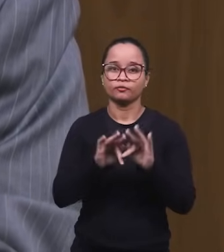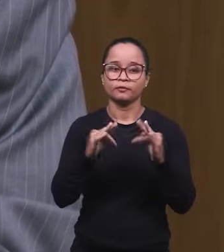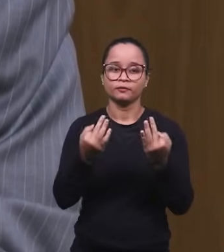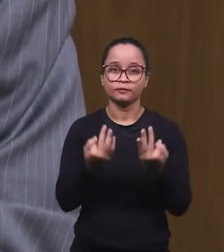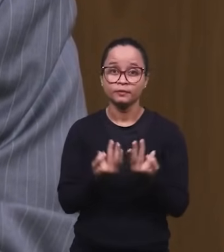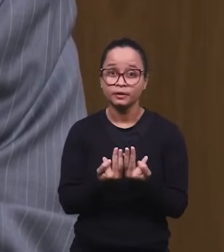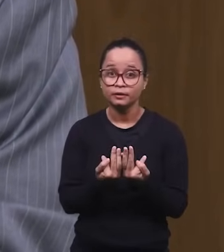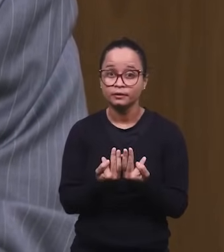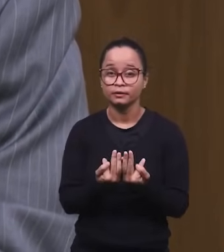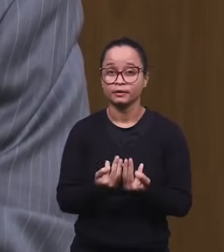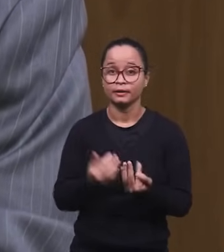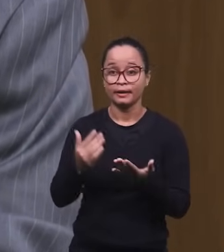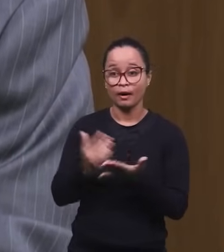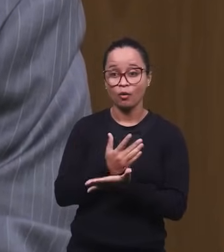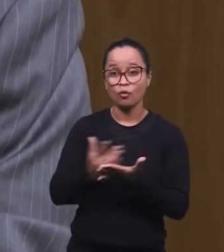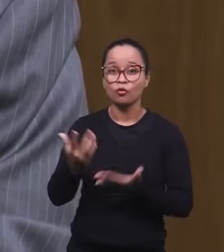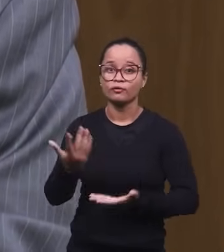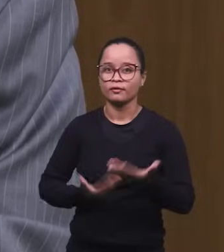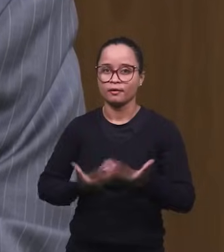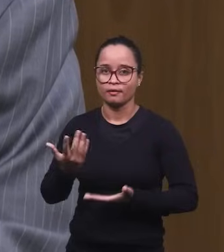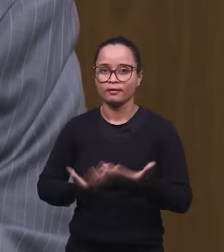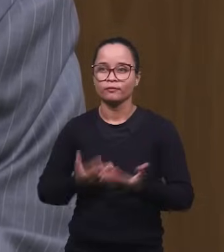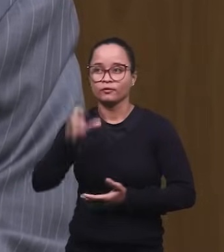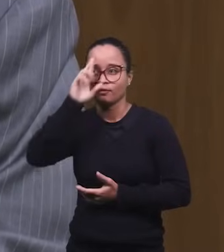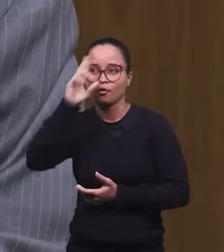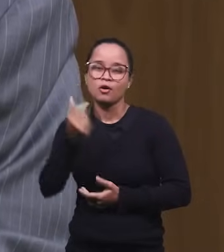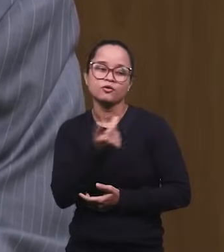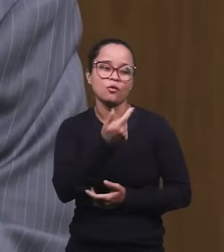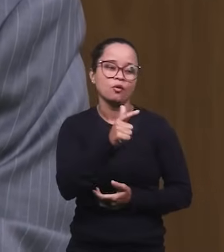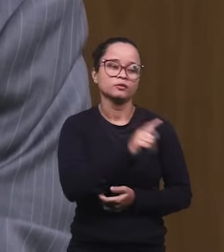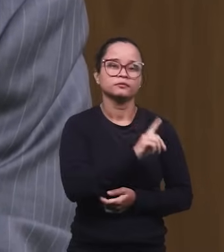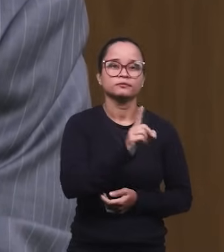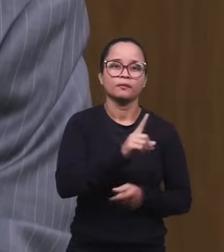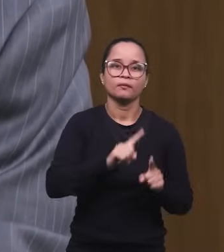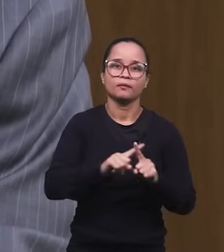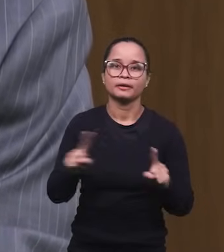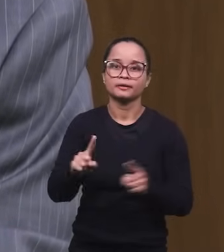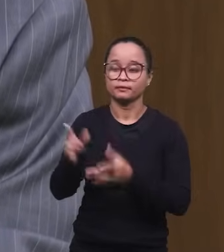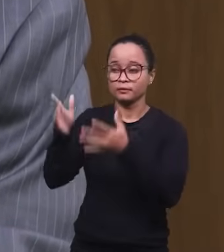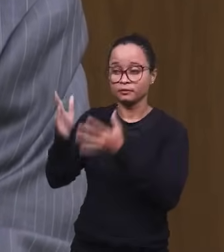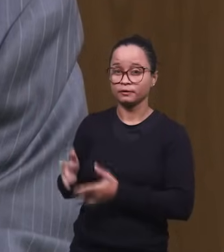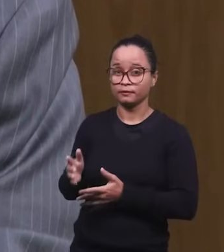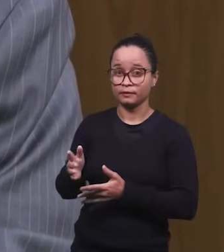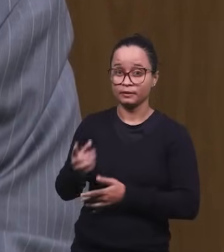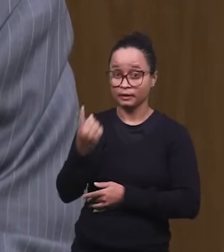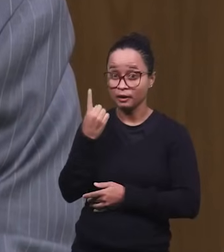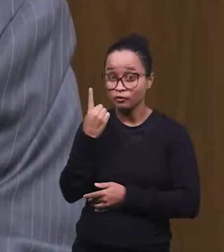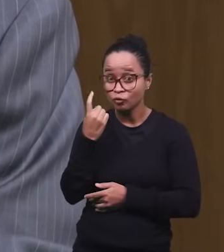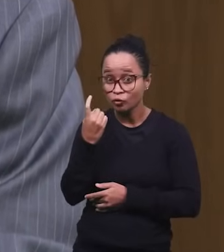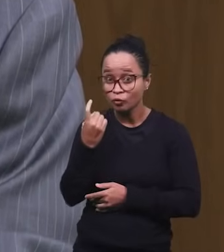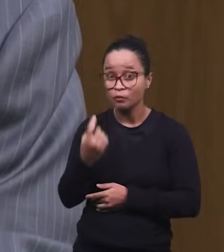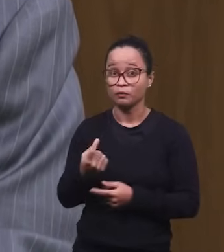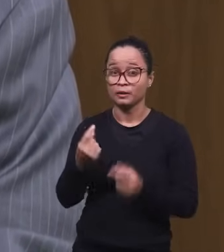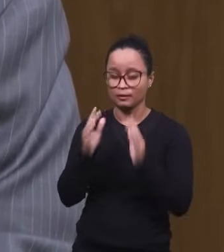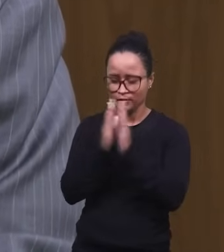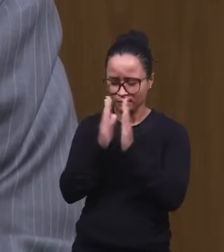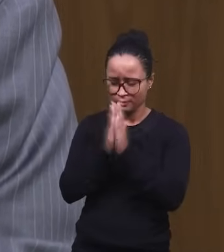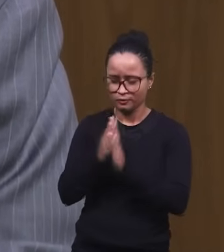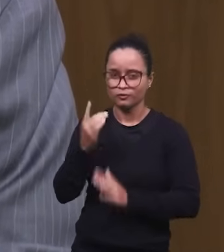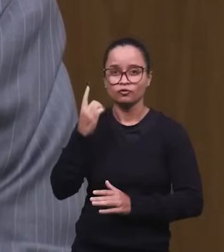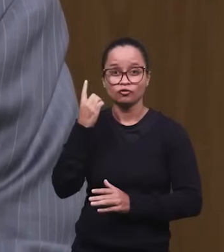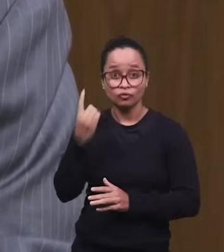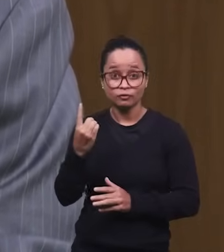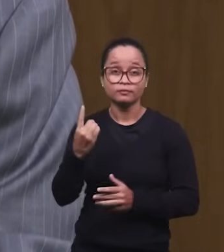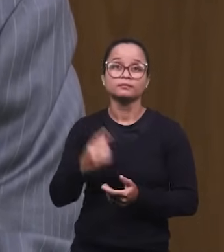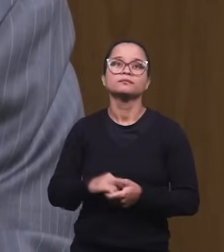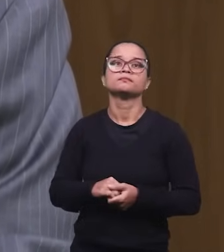lar dividido. Nós estamos tratando aqui primeiramente de um lar dividido, mas pela fidelidade de um, pela intercessão de